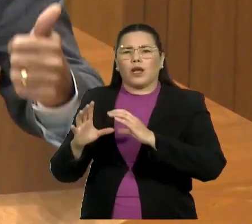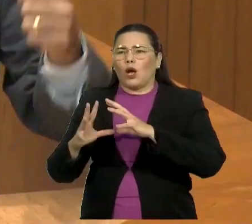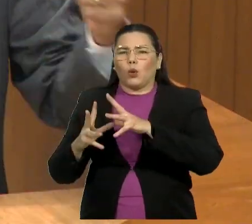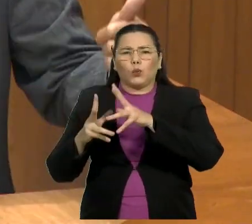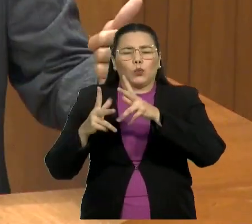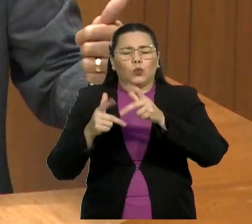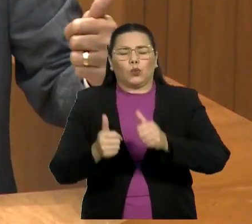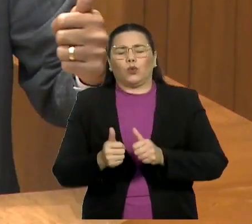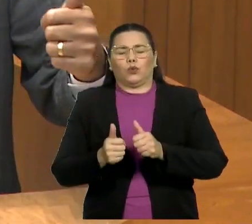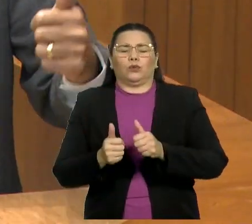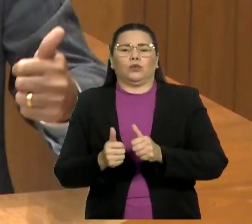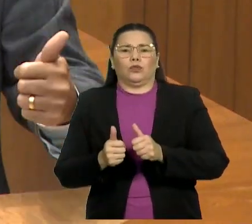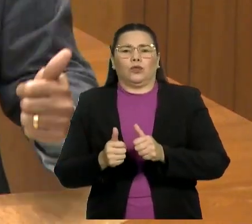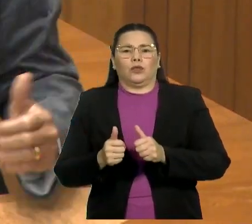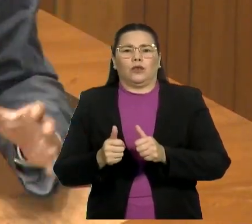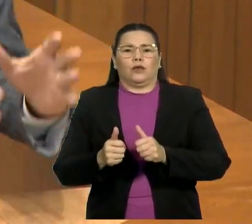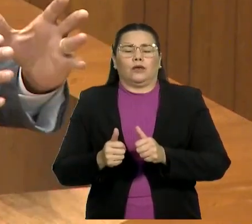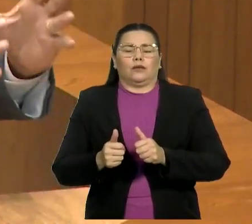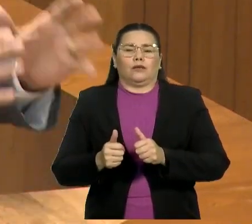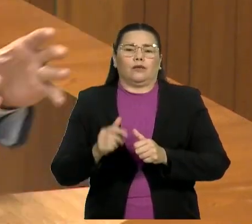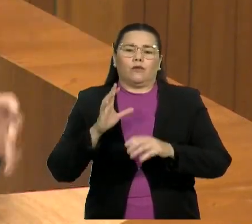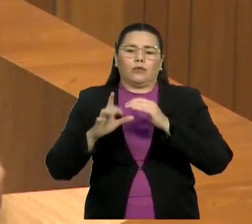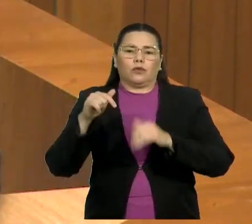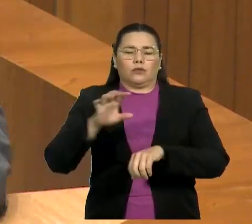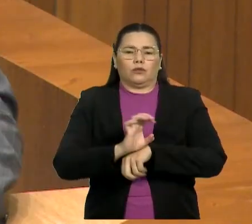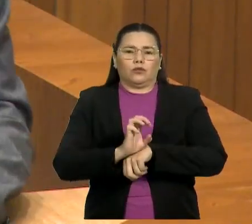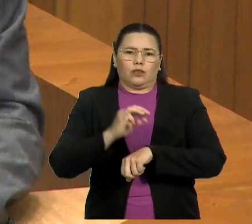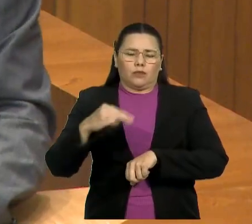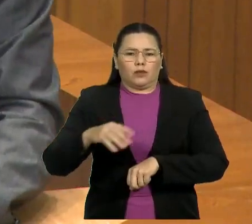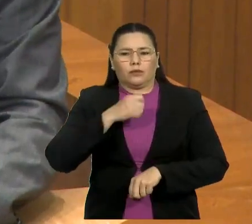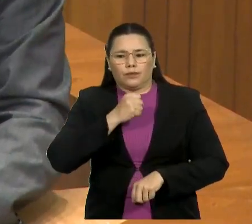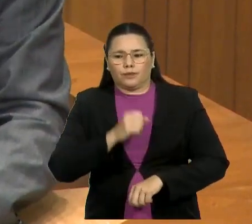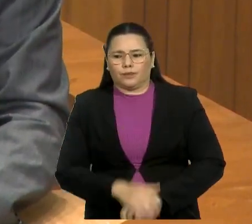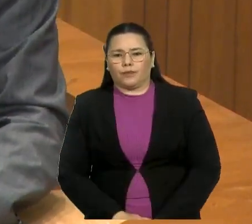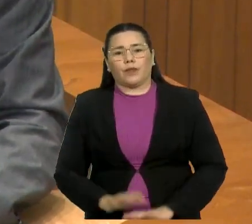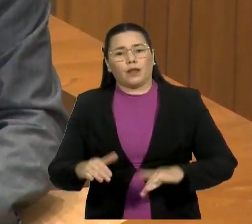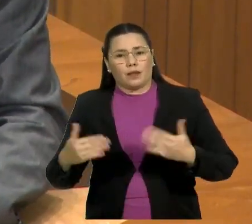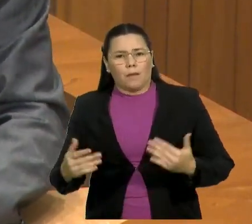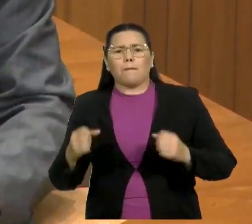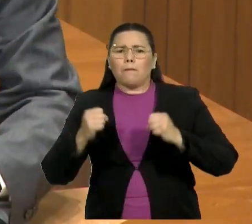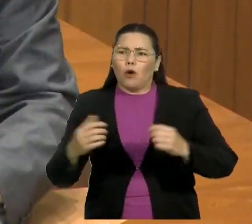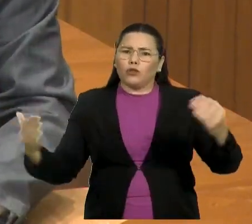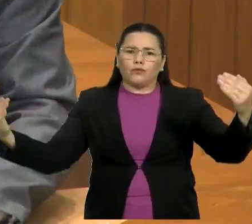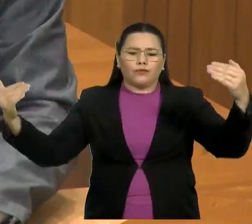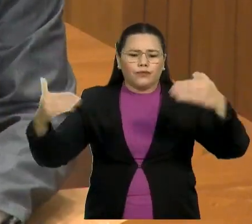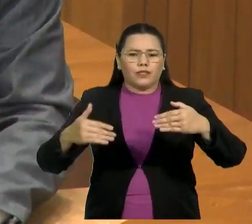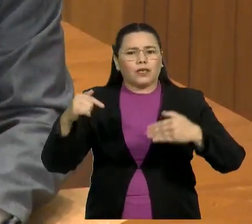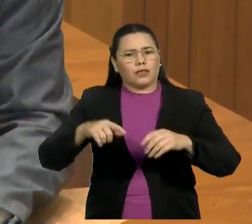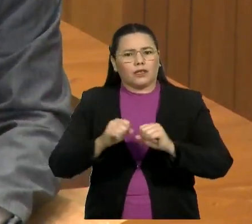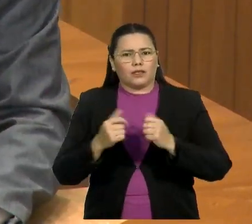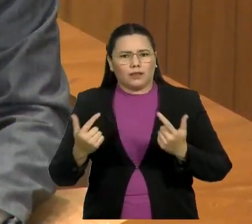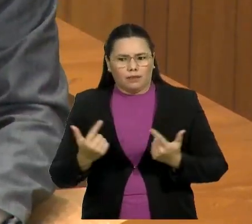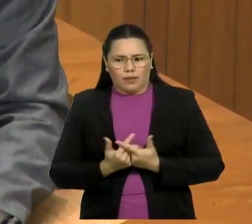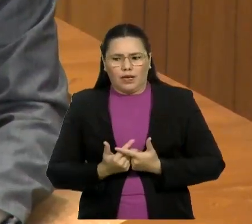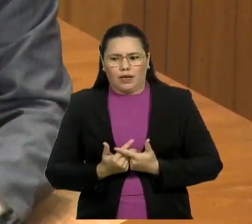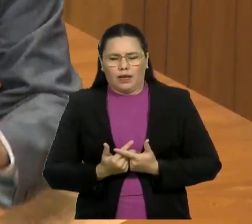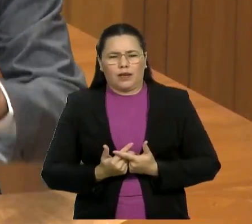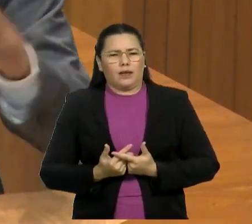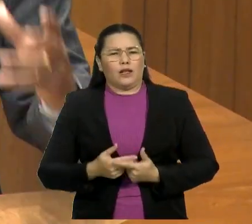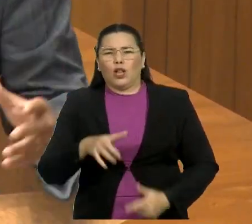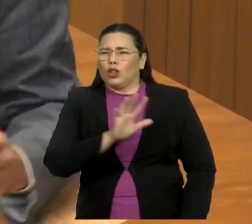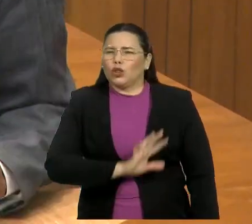blogueiros, a imprensa de uma forma geral, que cobre a Assembleia Legislativa, como toda a imprensa do